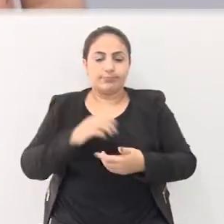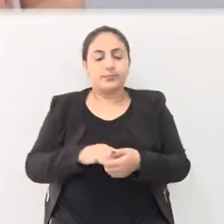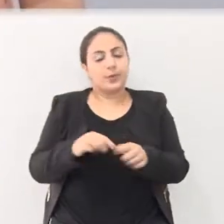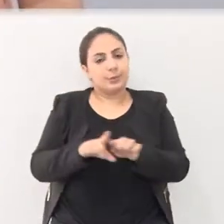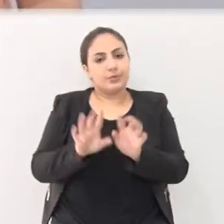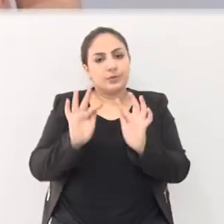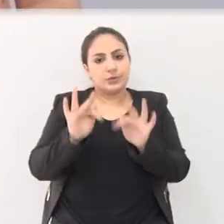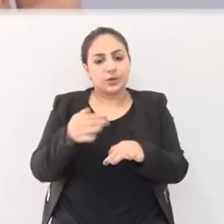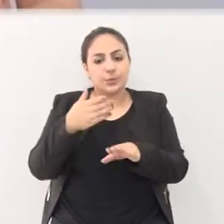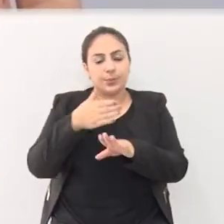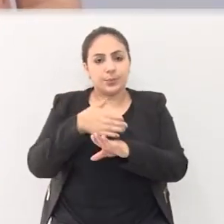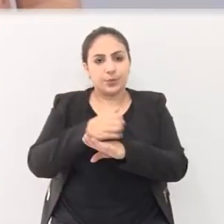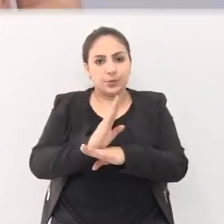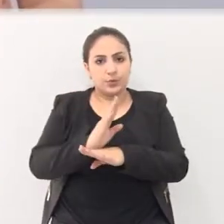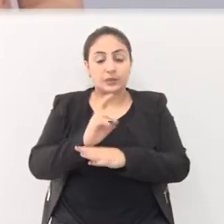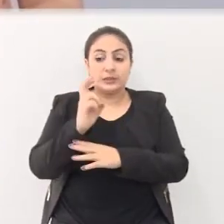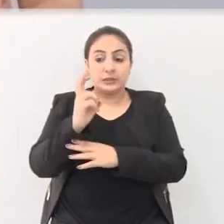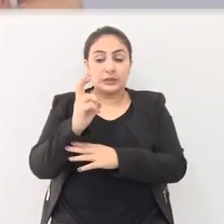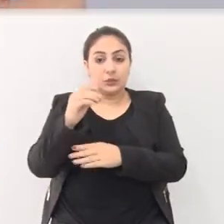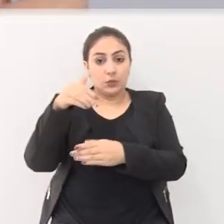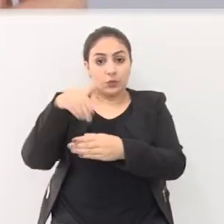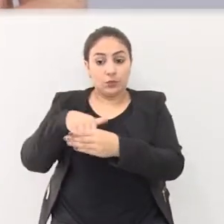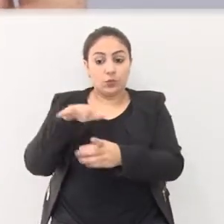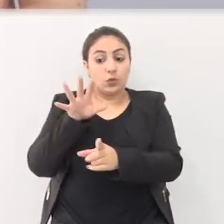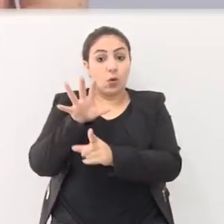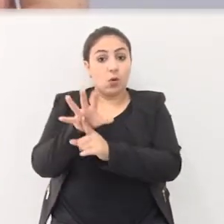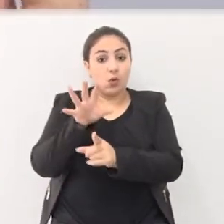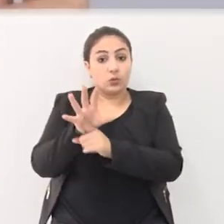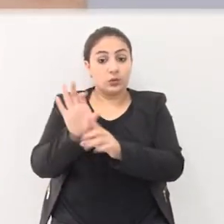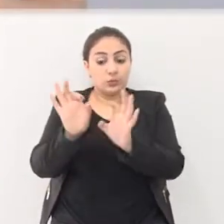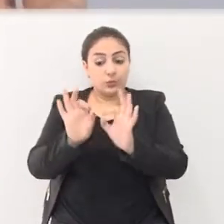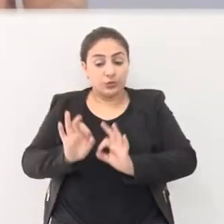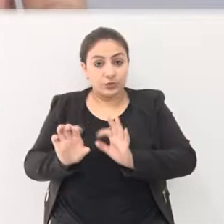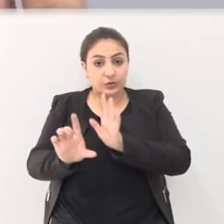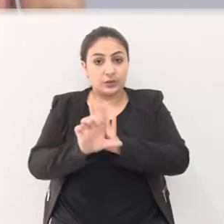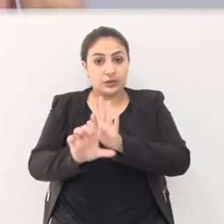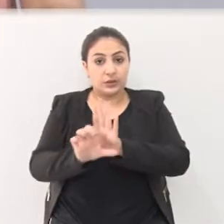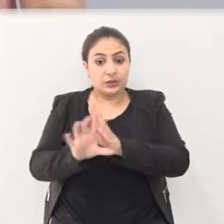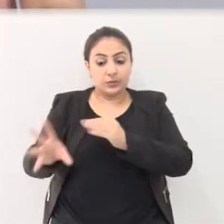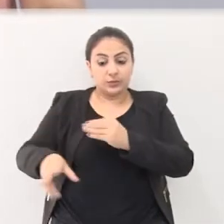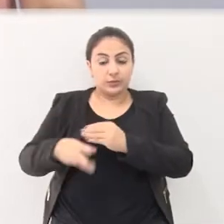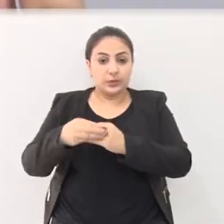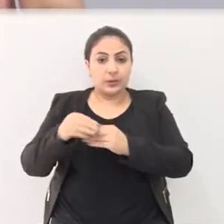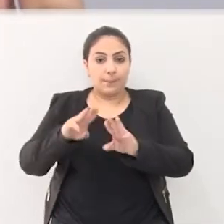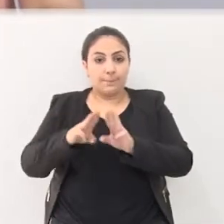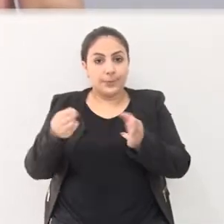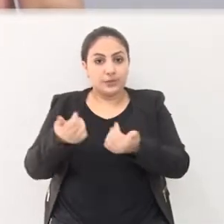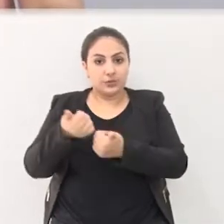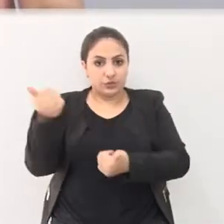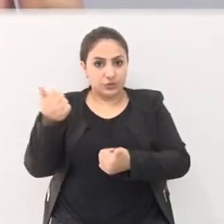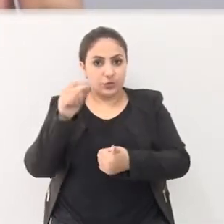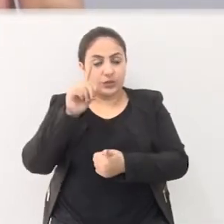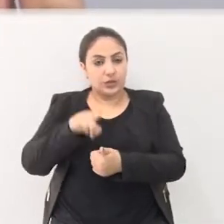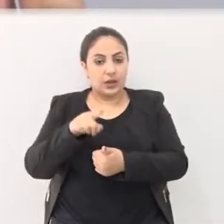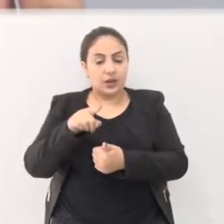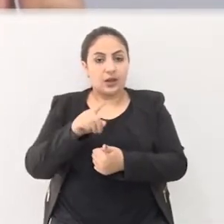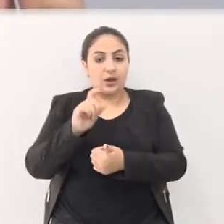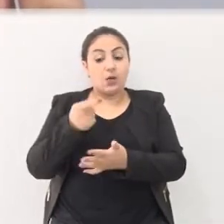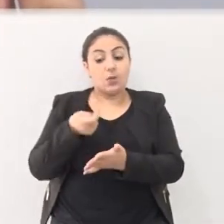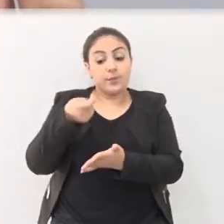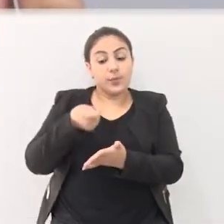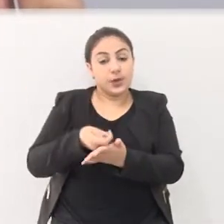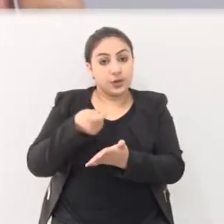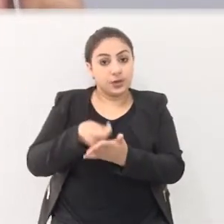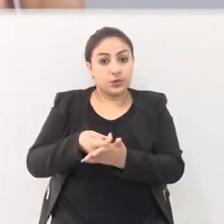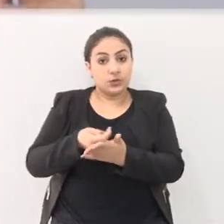E para finalizar, foi aprovado com 5 votos contrários o projeto de lei complementar da mesa diretora, que